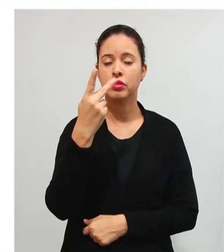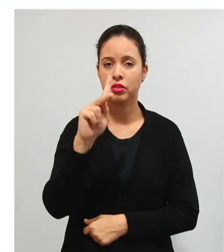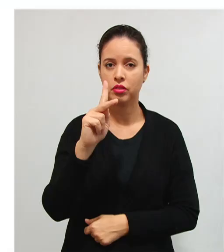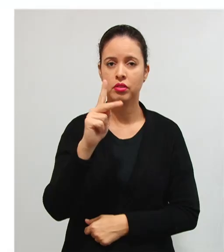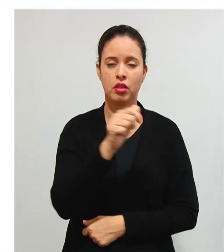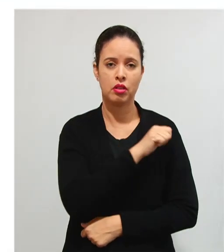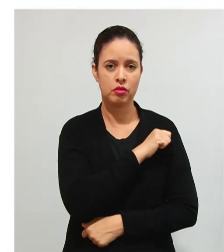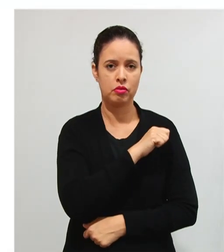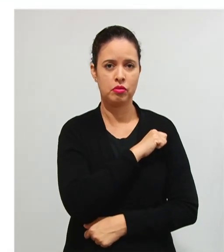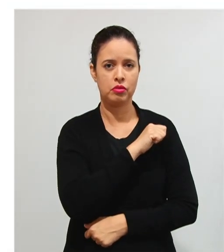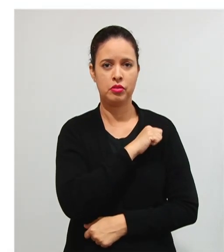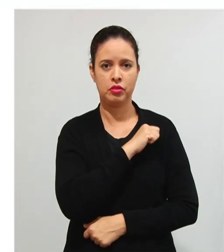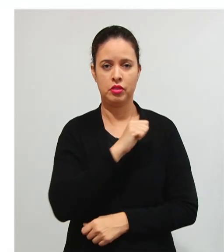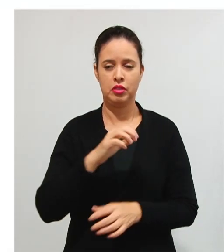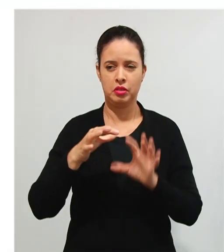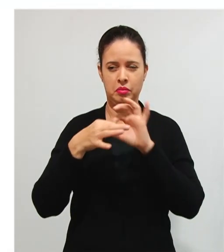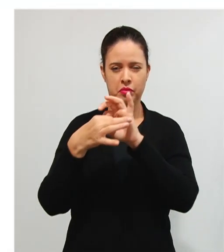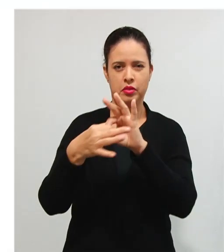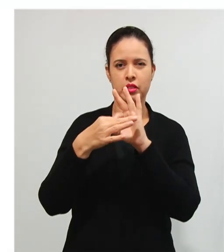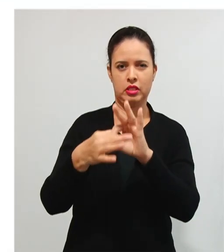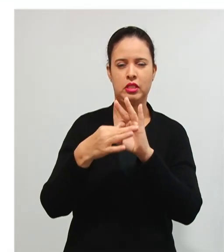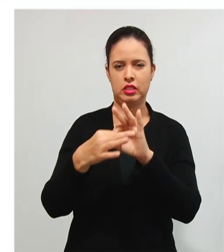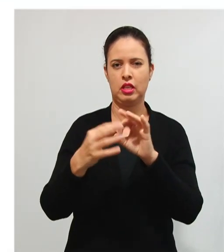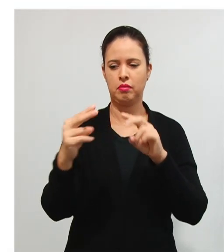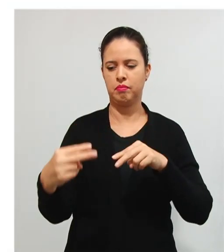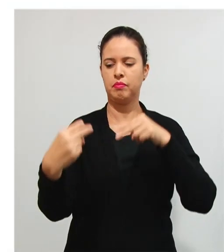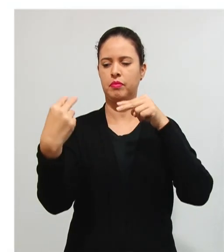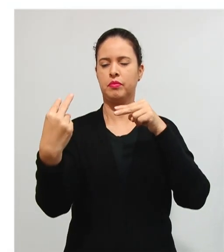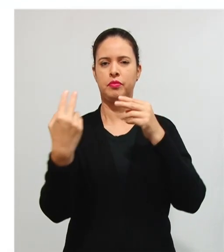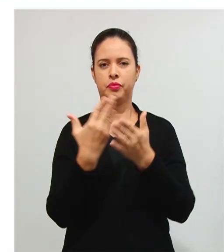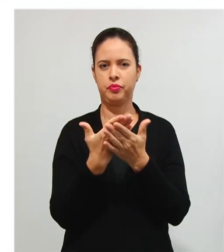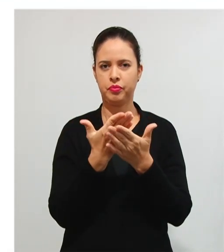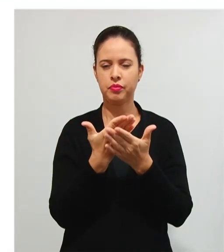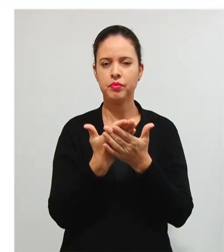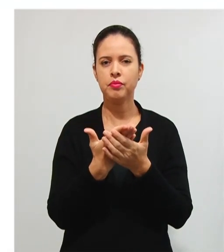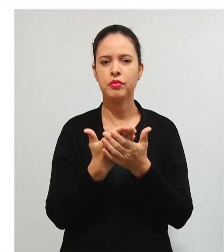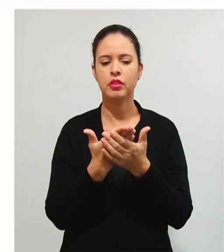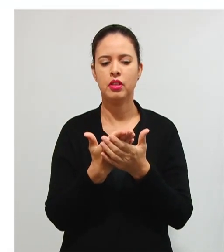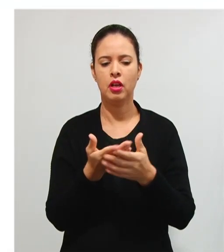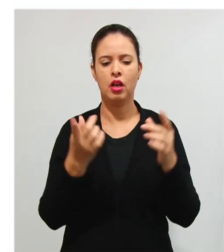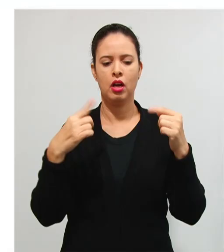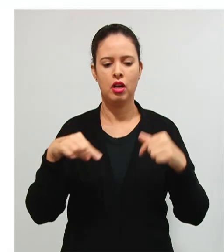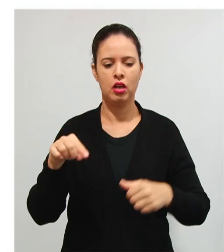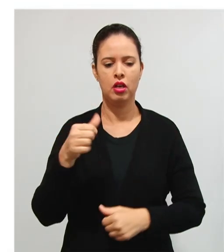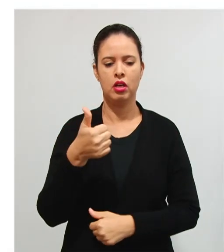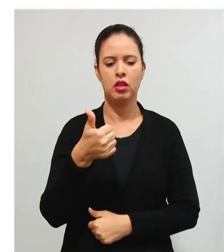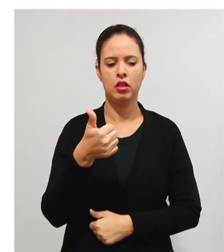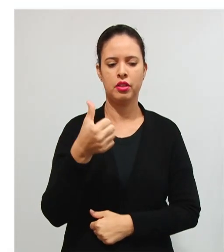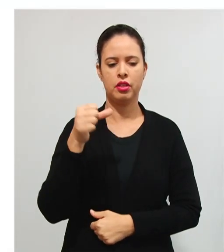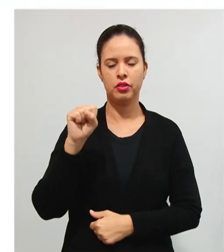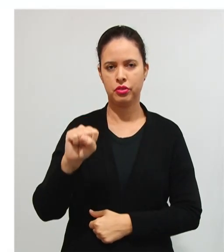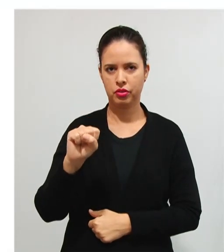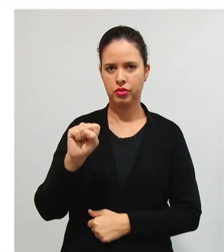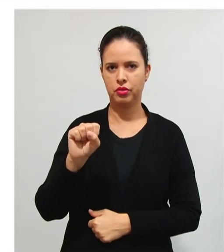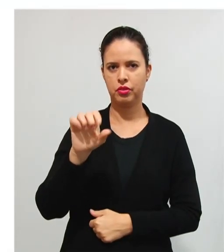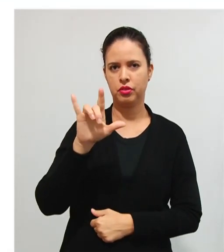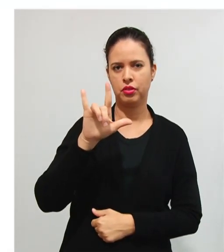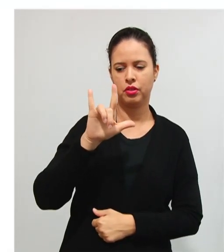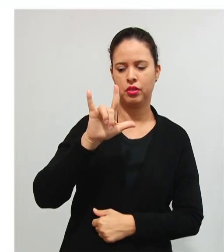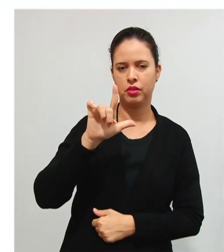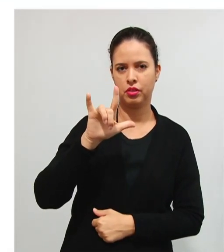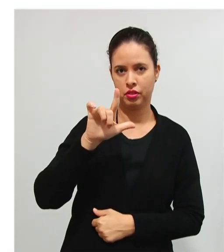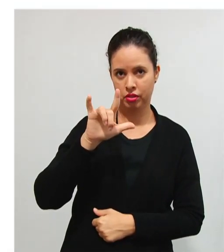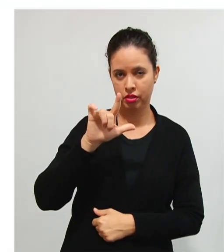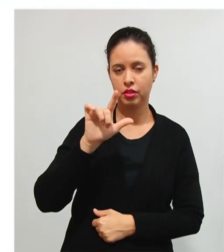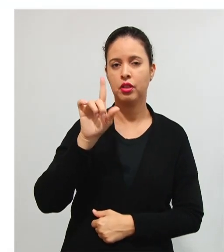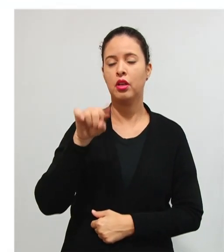engajados naquela aula assíncrona. O Instagram, rede social, que inicialmente o